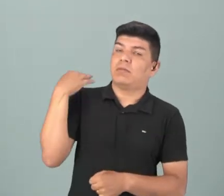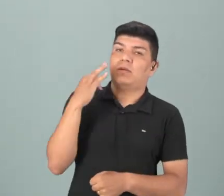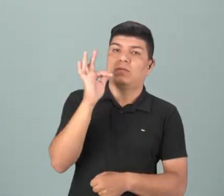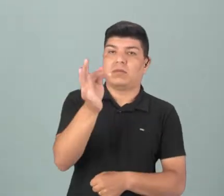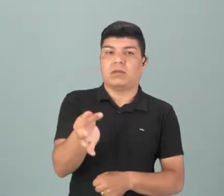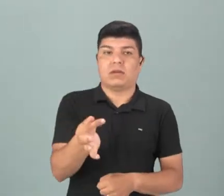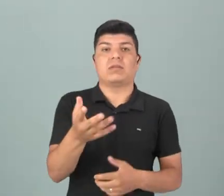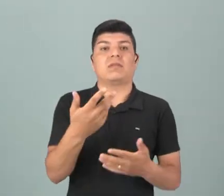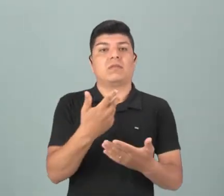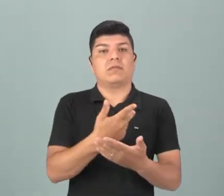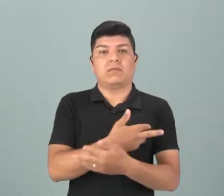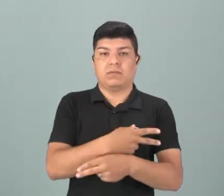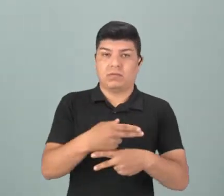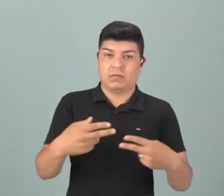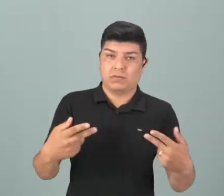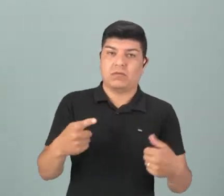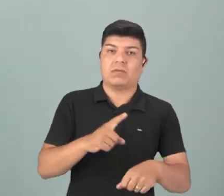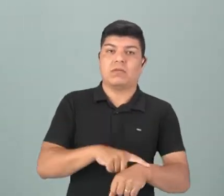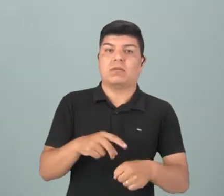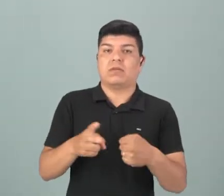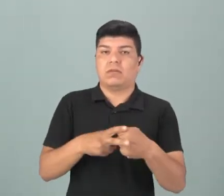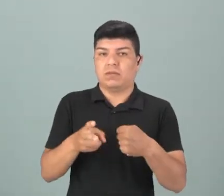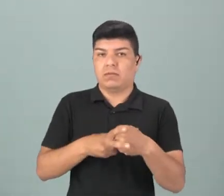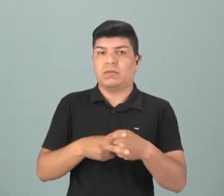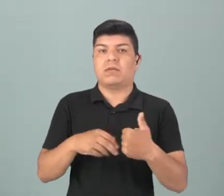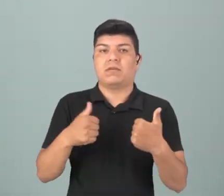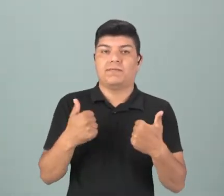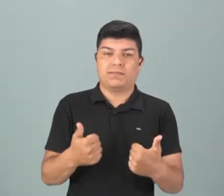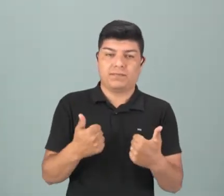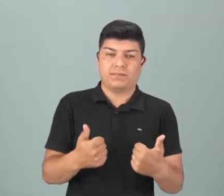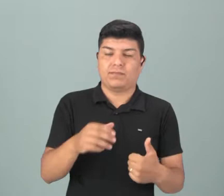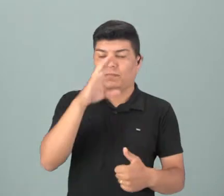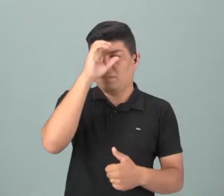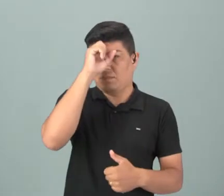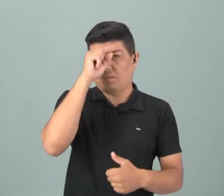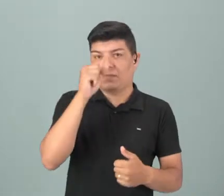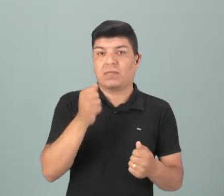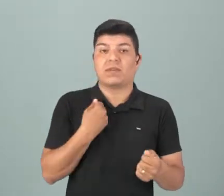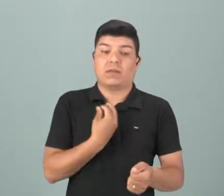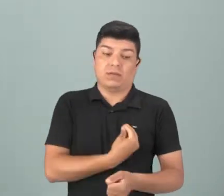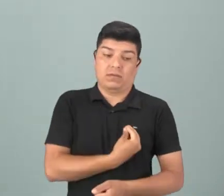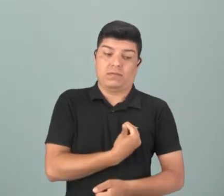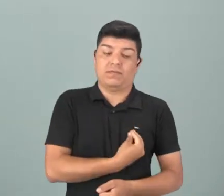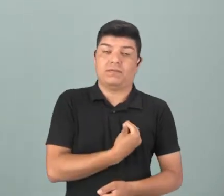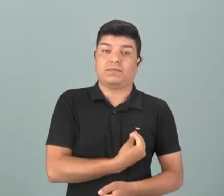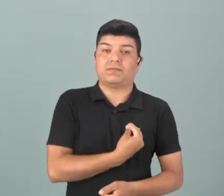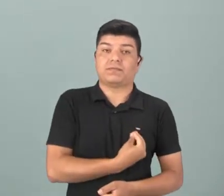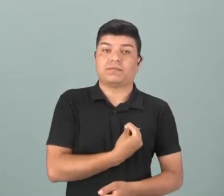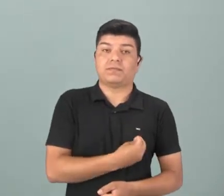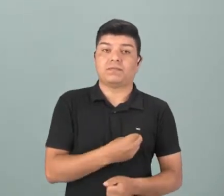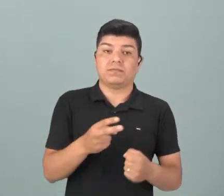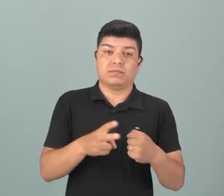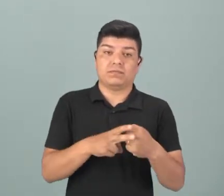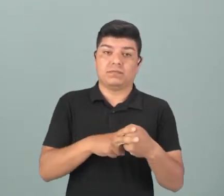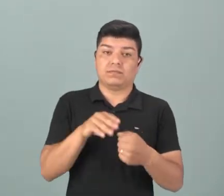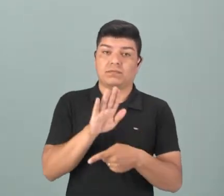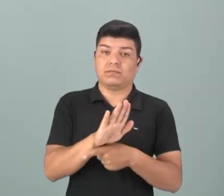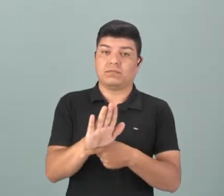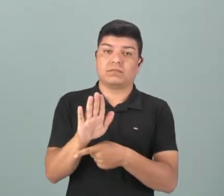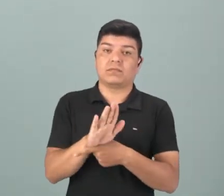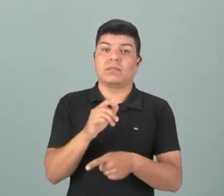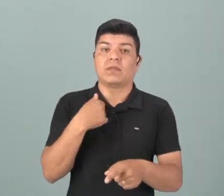no condicional entre outros tempos verbais Ok e a gente aqui tá prendendo de presente então os verbos auxiliares